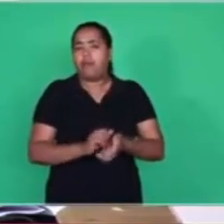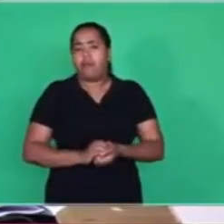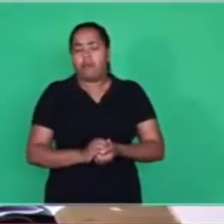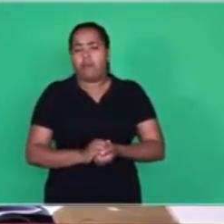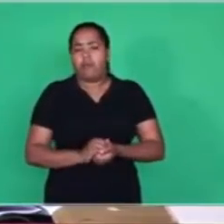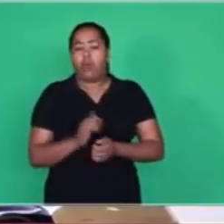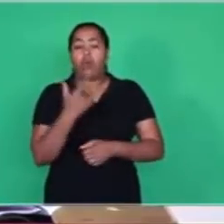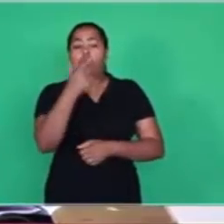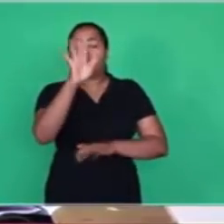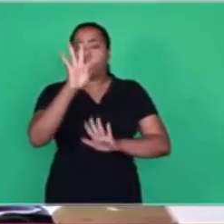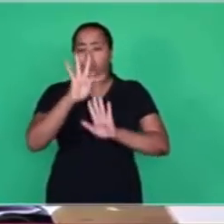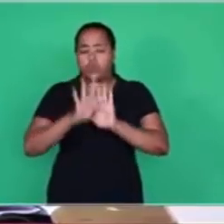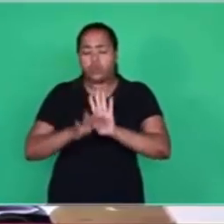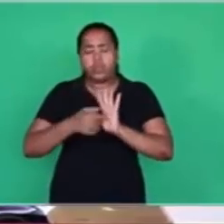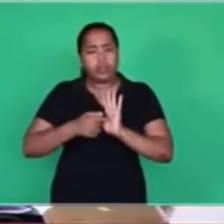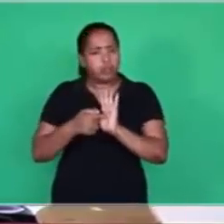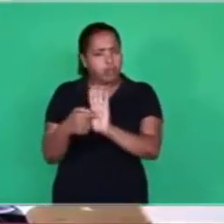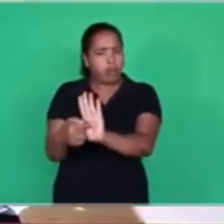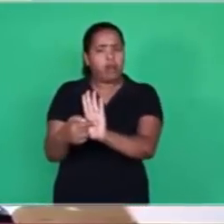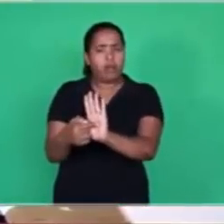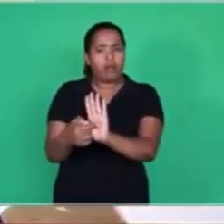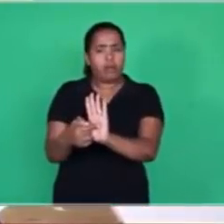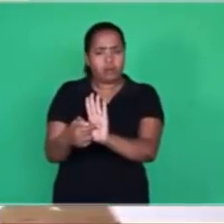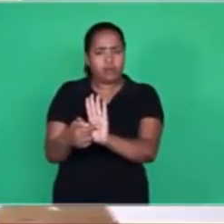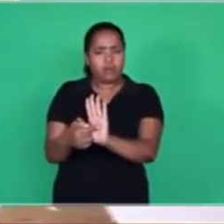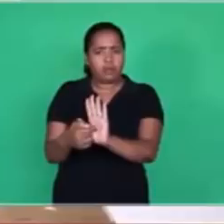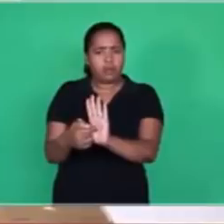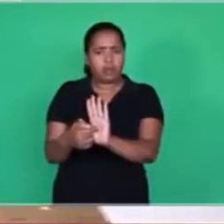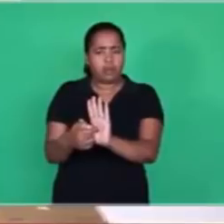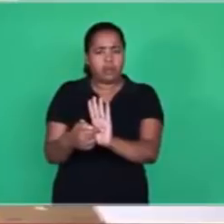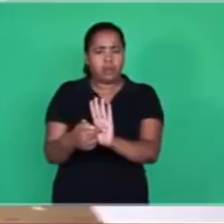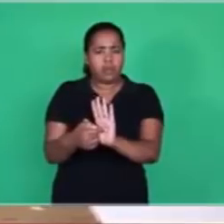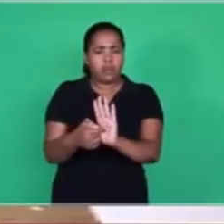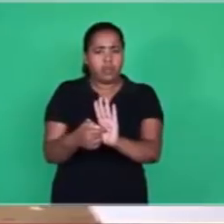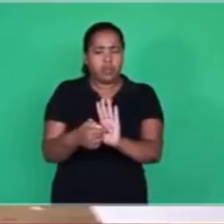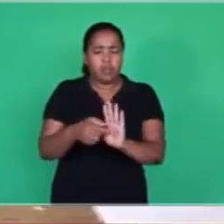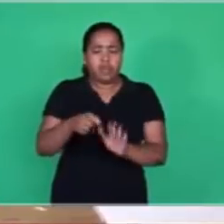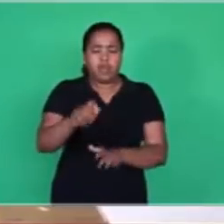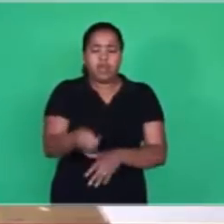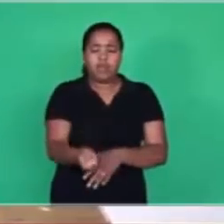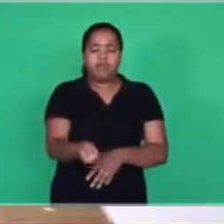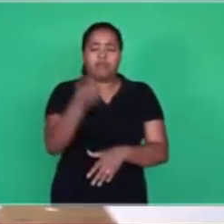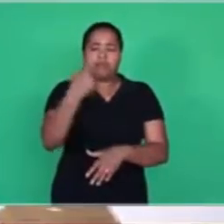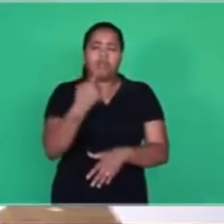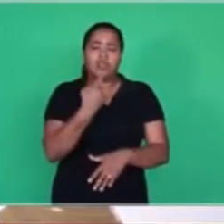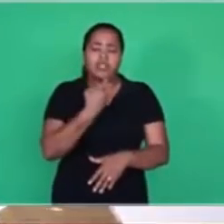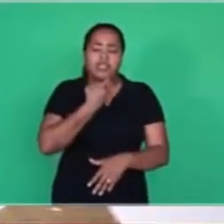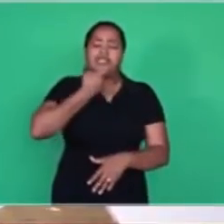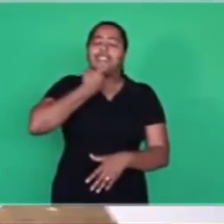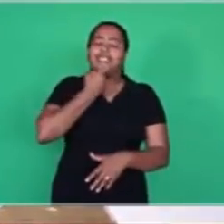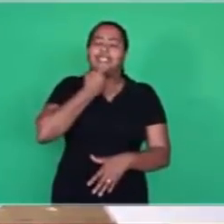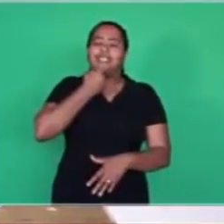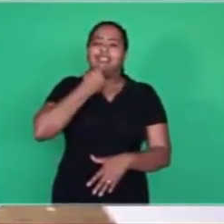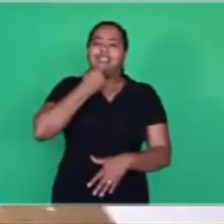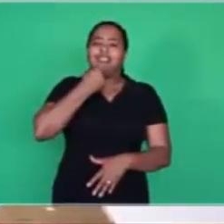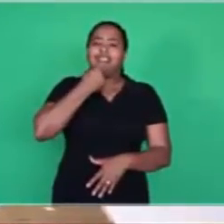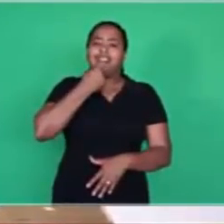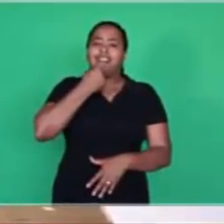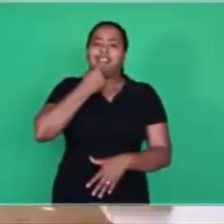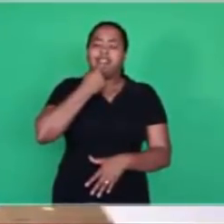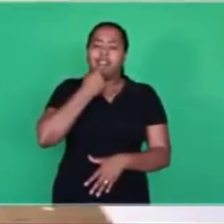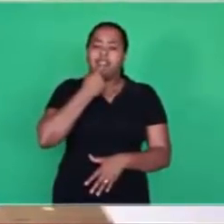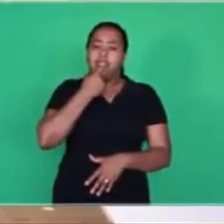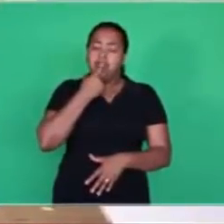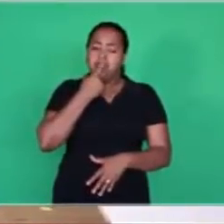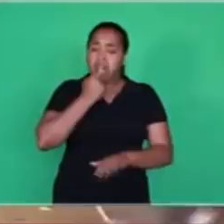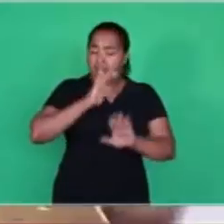outros têm assim, vinde, vou botar um anzol no seu queijo, viu? Gog e Magog, viu?